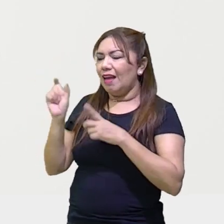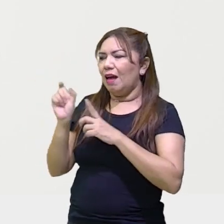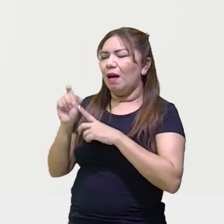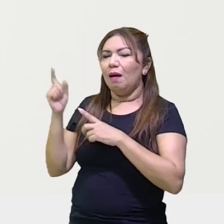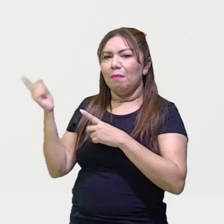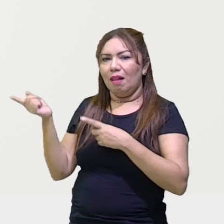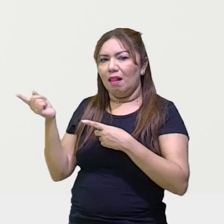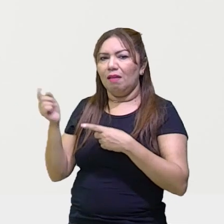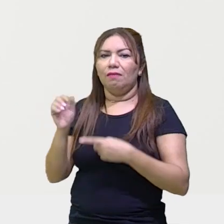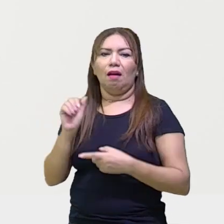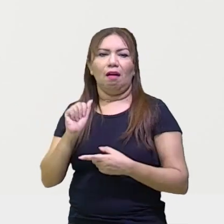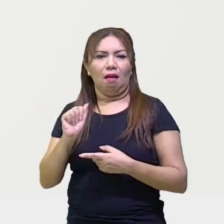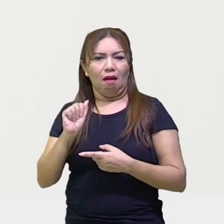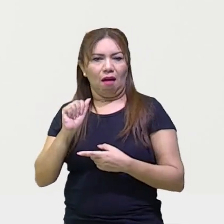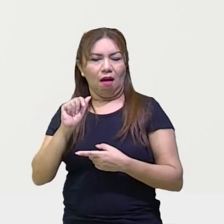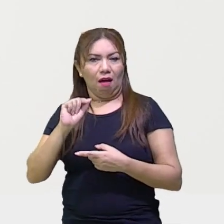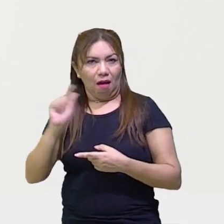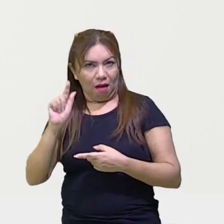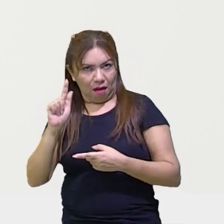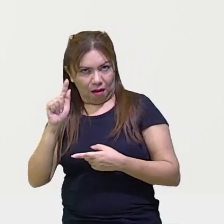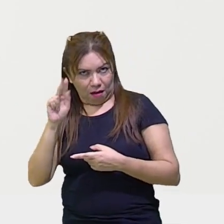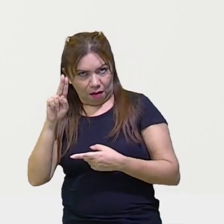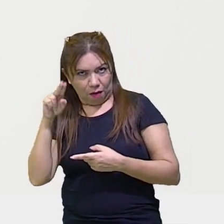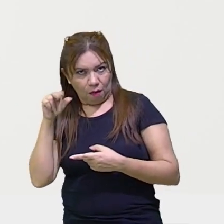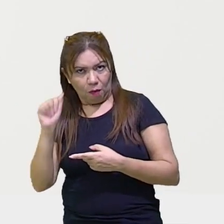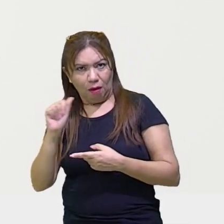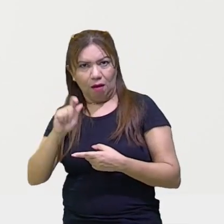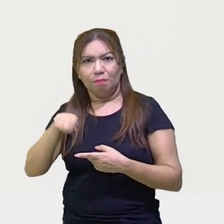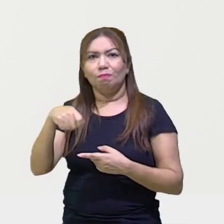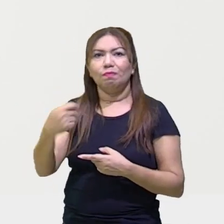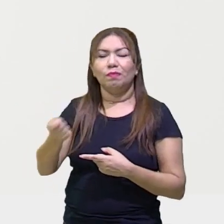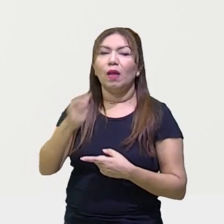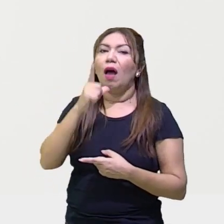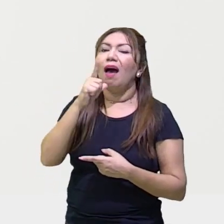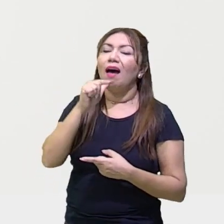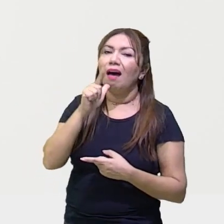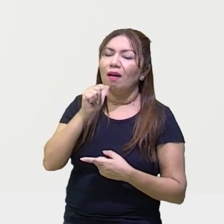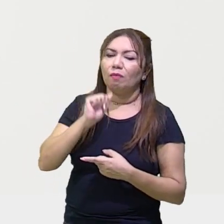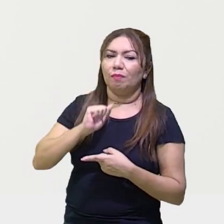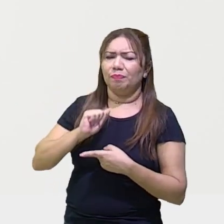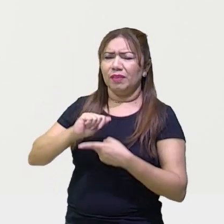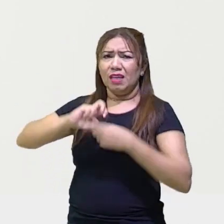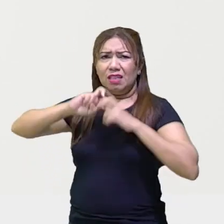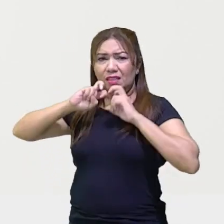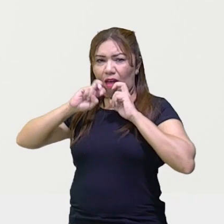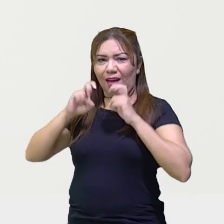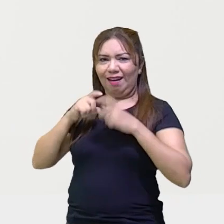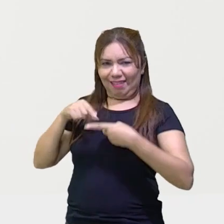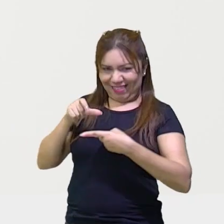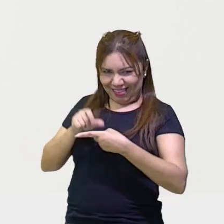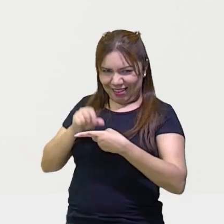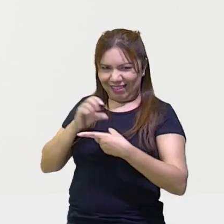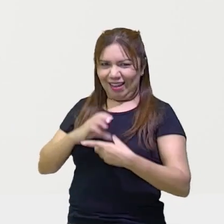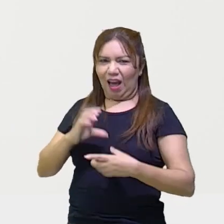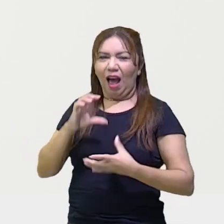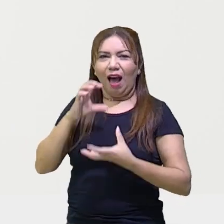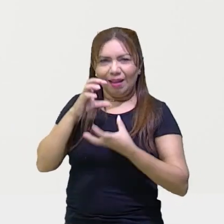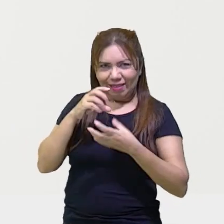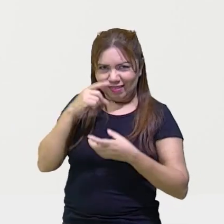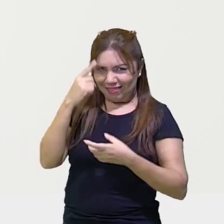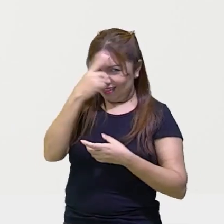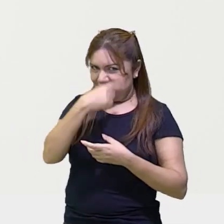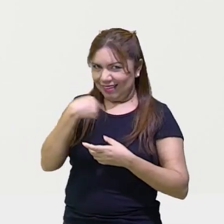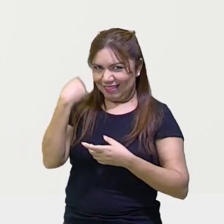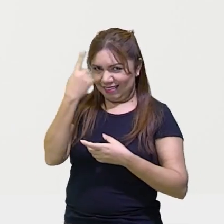Água. Ó, eu faço, olha só os íconezinhos, como se ele estivesse gritando, ou seja, dizendo que, sinalizando aqui que é a mais forte.